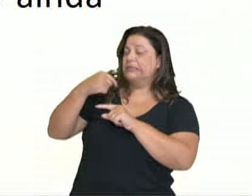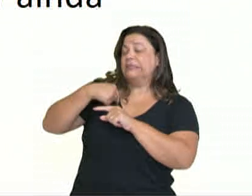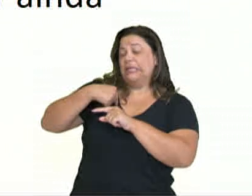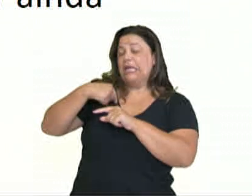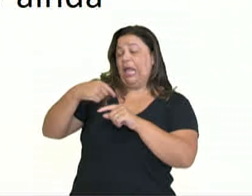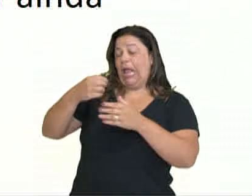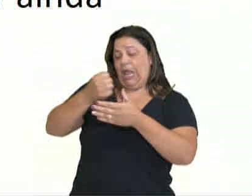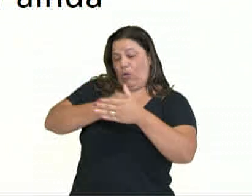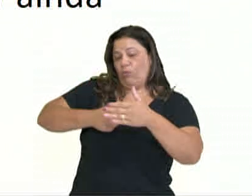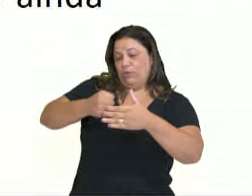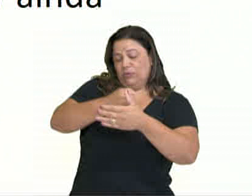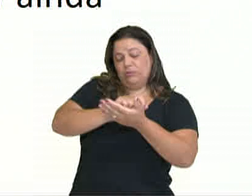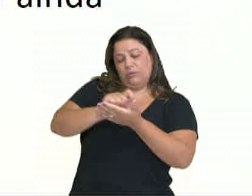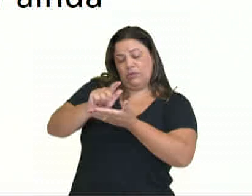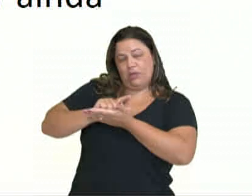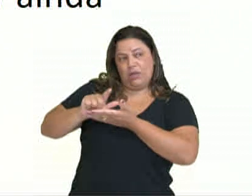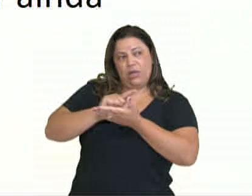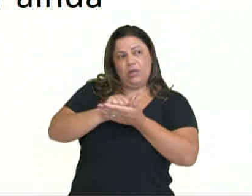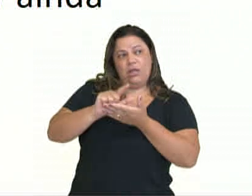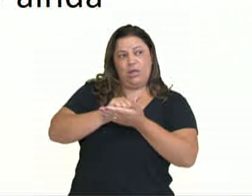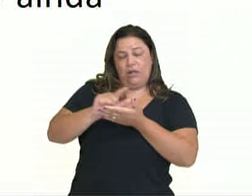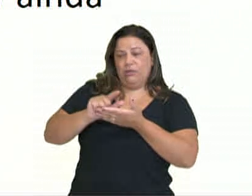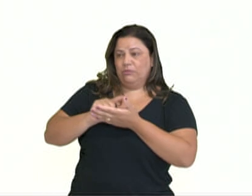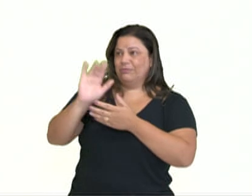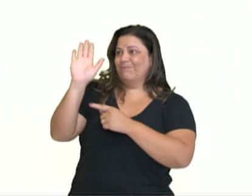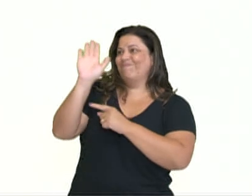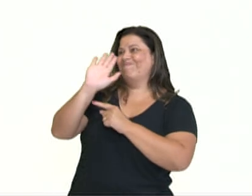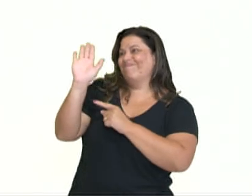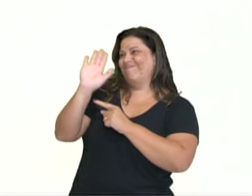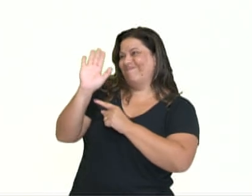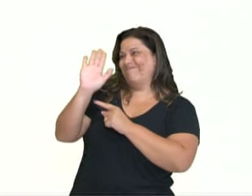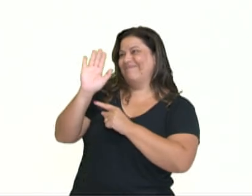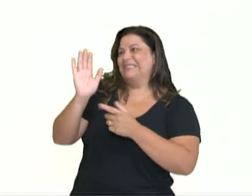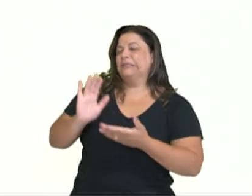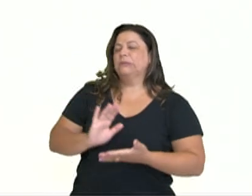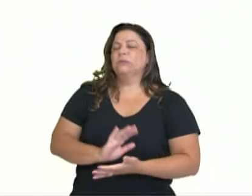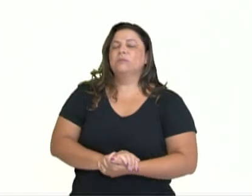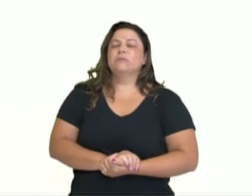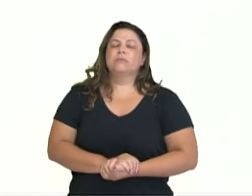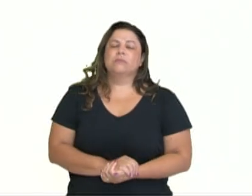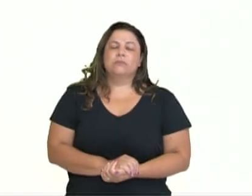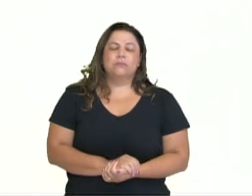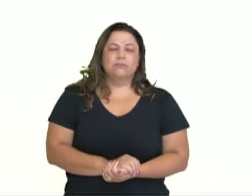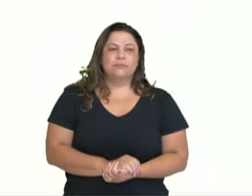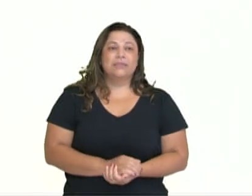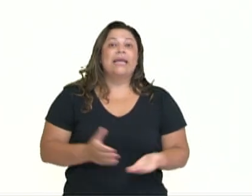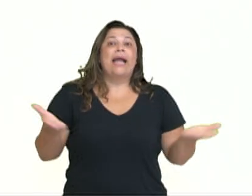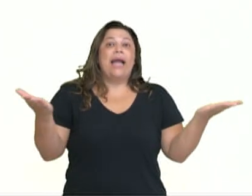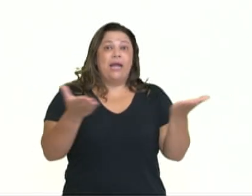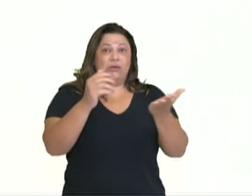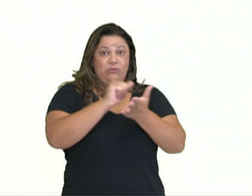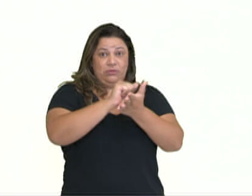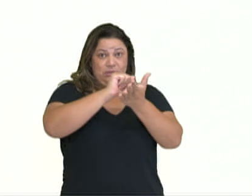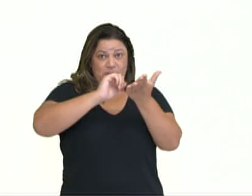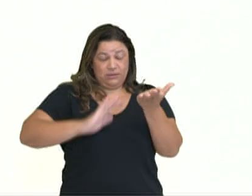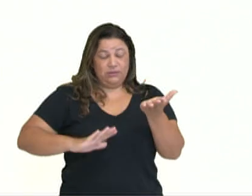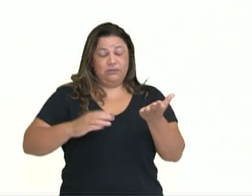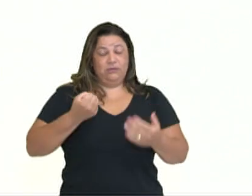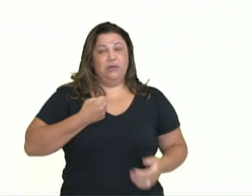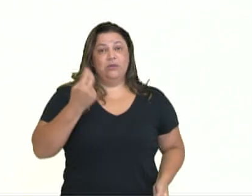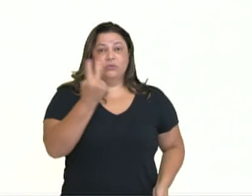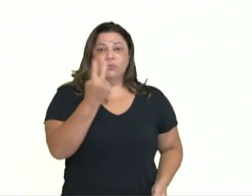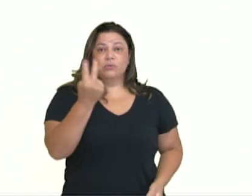cozinha, lavando a louça, e ele me deu um adeus. Na atividade 2, o que a gente